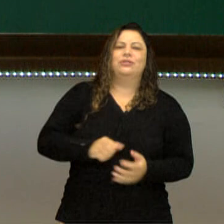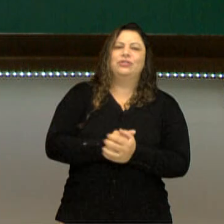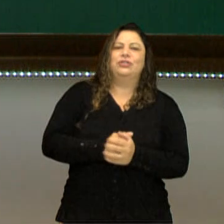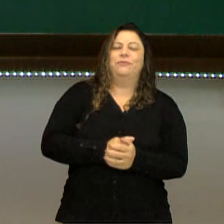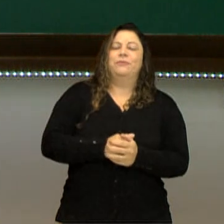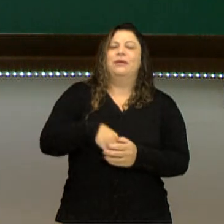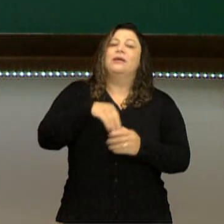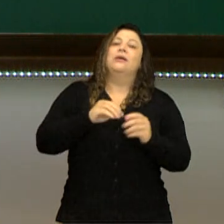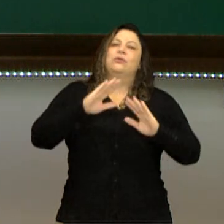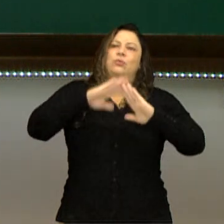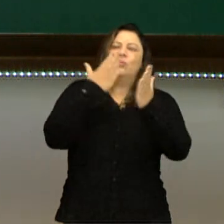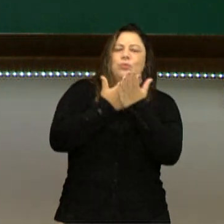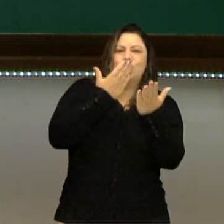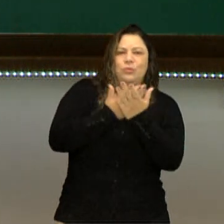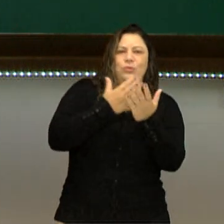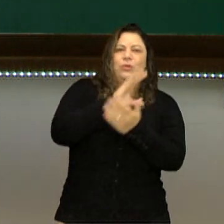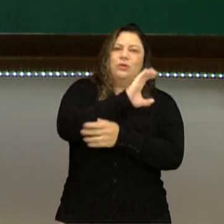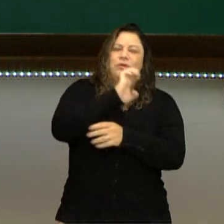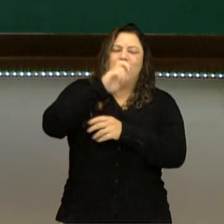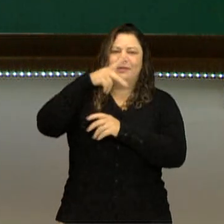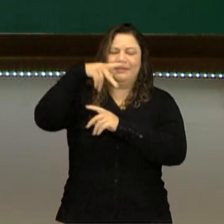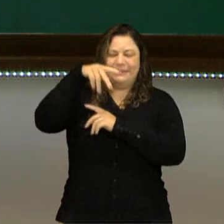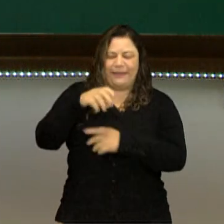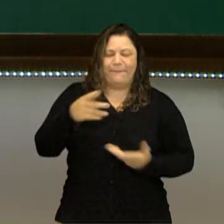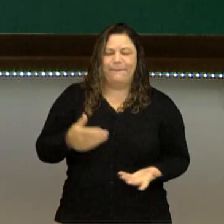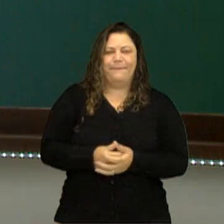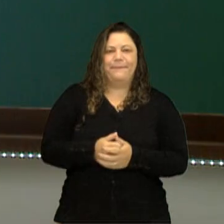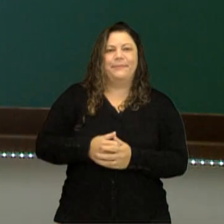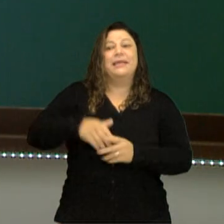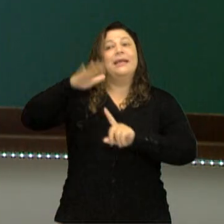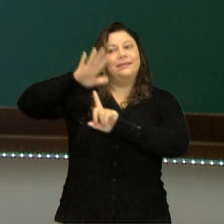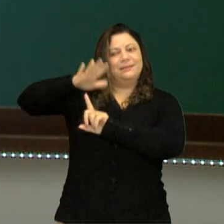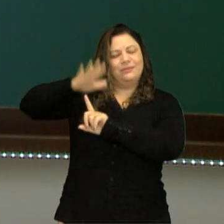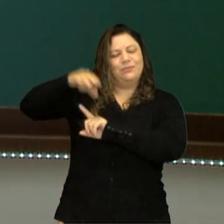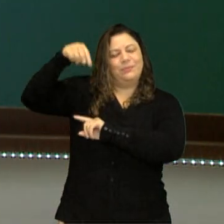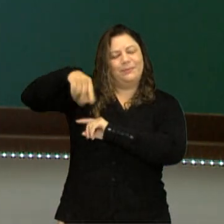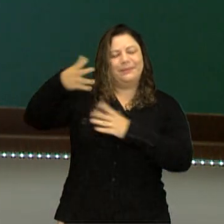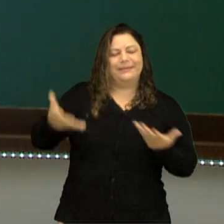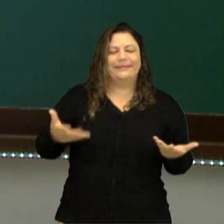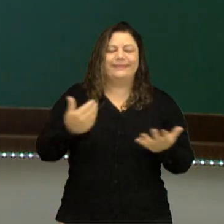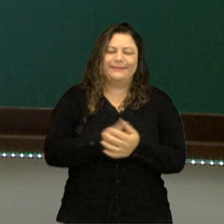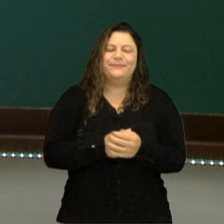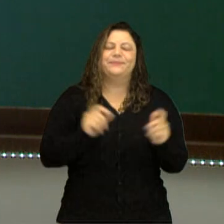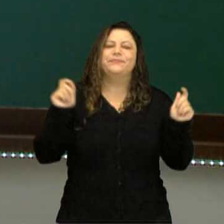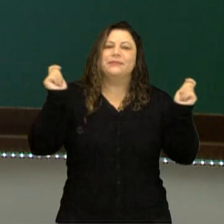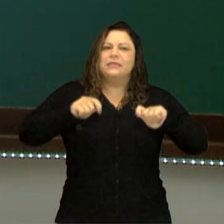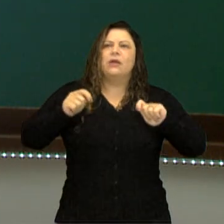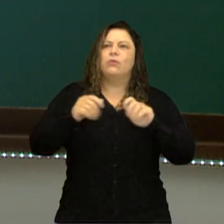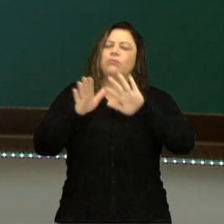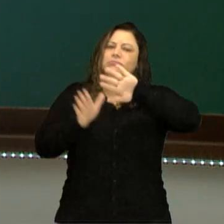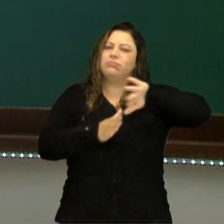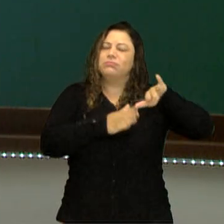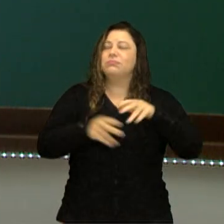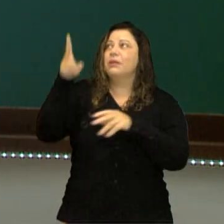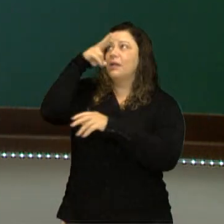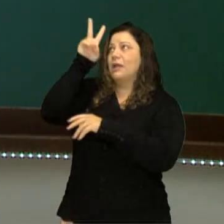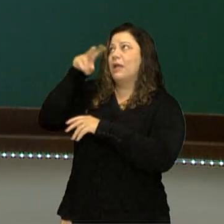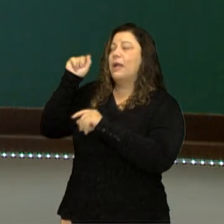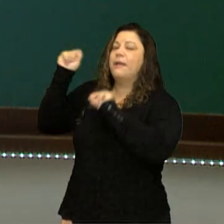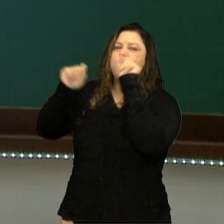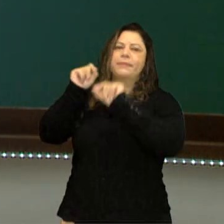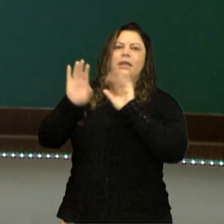nossos objetivos no nosso vídeo de hoje. Primeiro, relembrar todos os conceitos de cilindros, tá? Ou